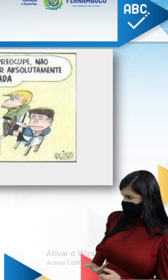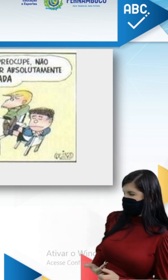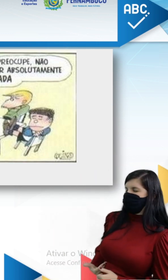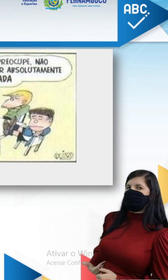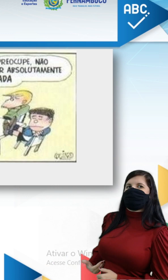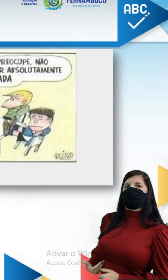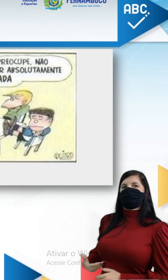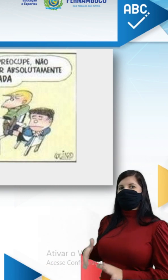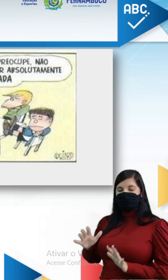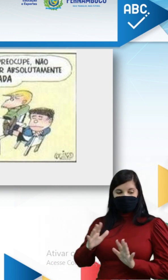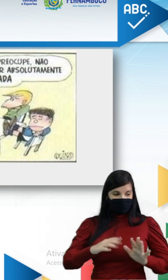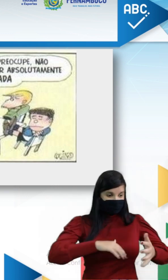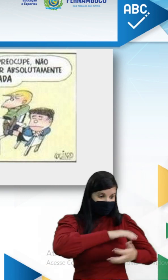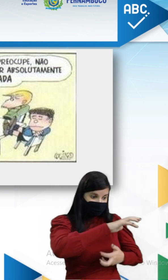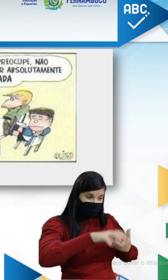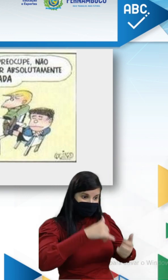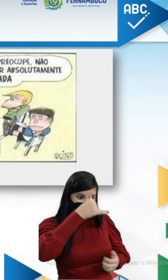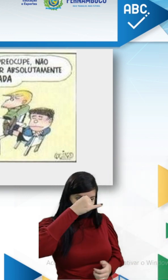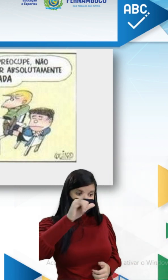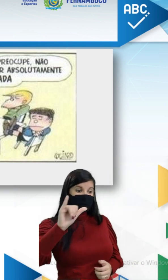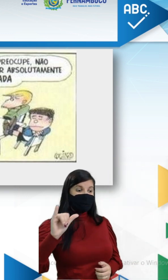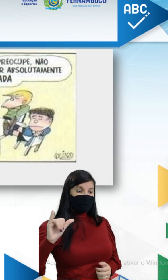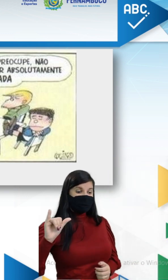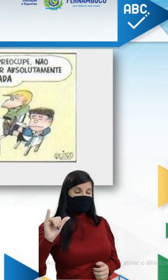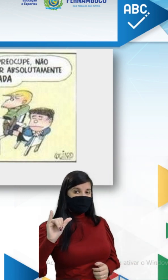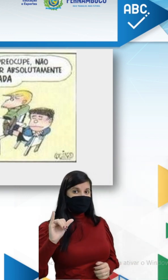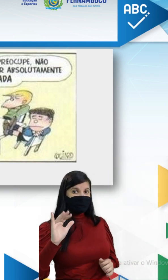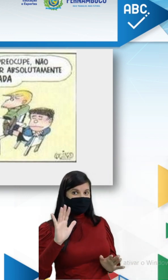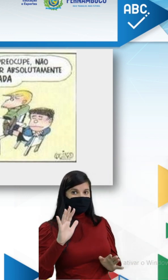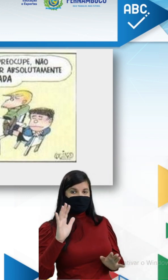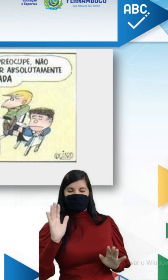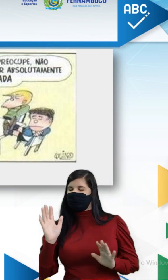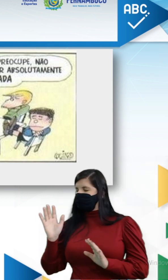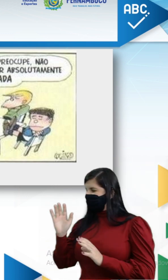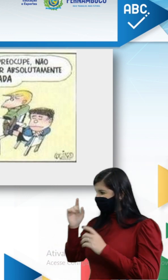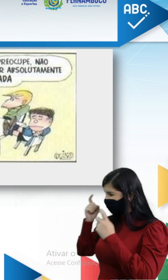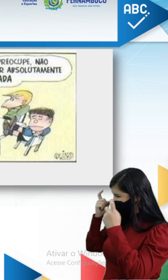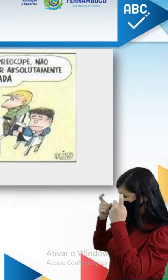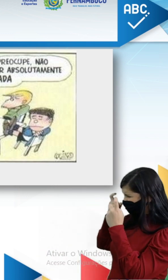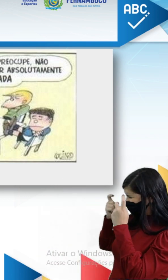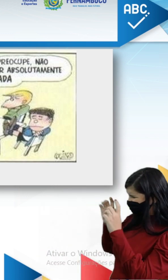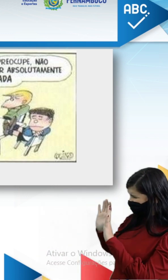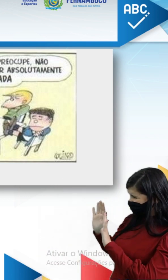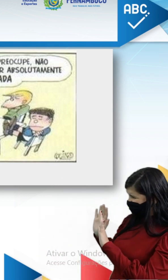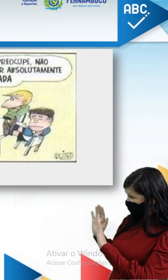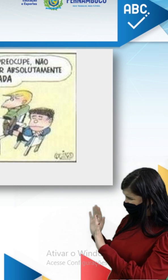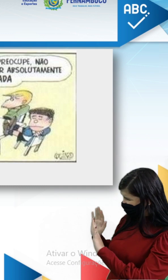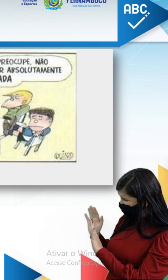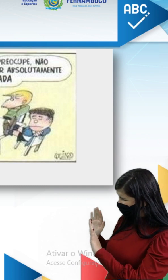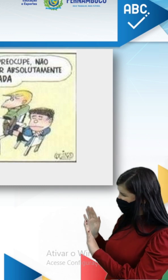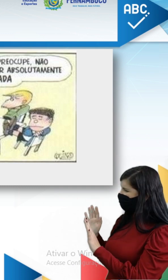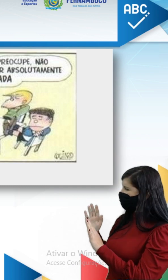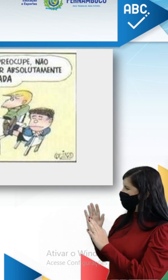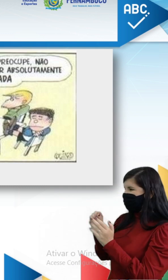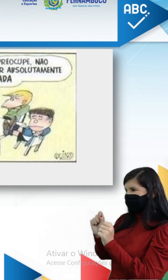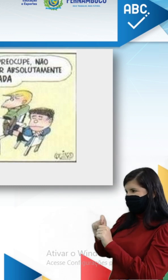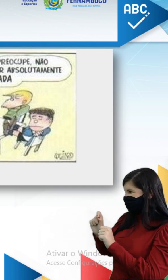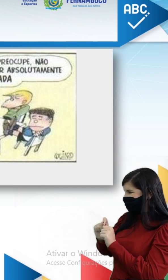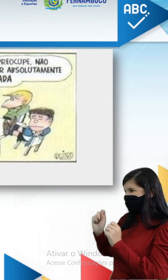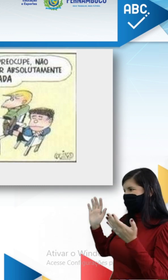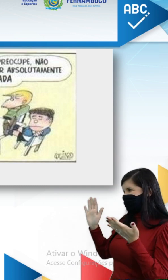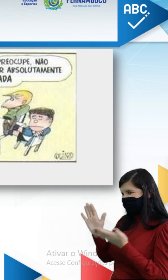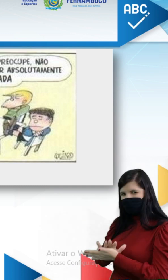Bom, nada de bagunça, hein? A mãe diz. Não se preocupem, não. Vamos fazer